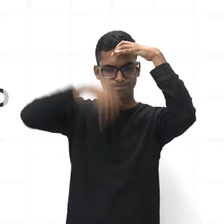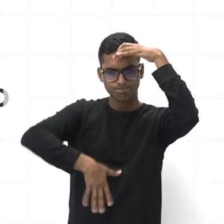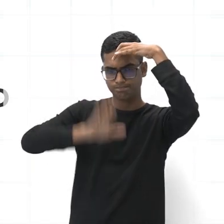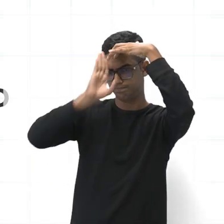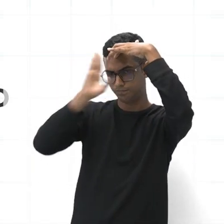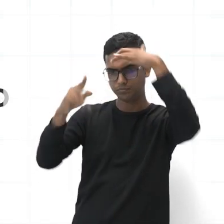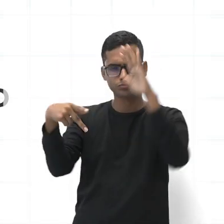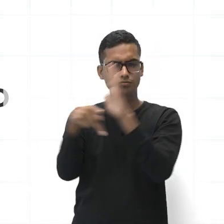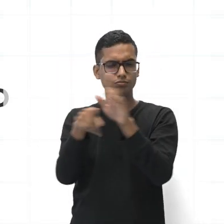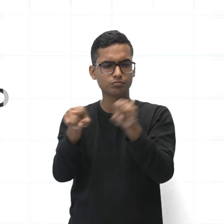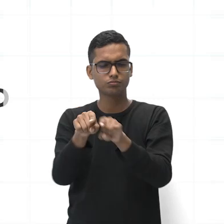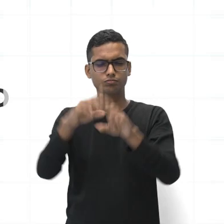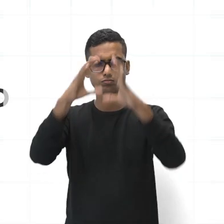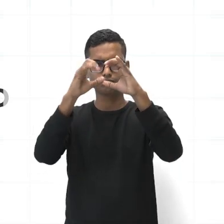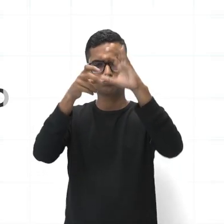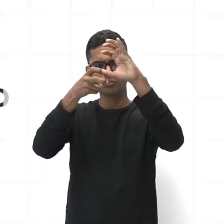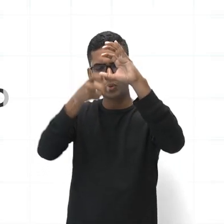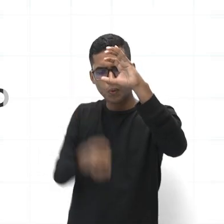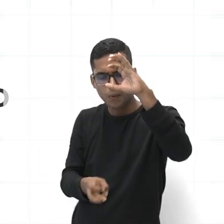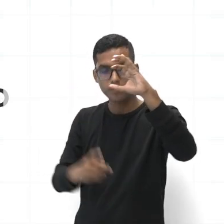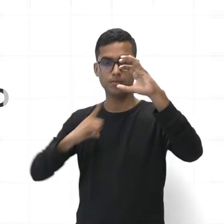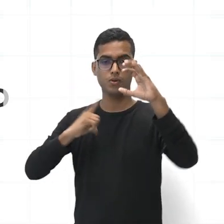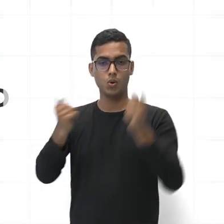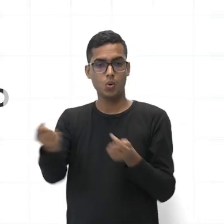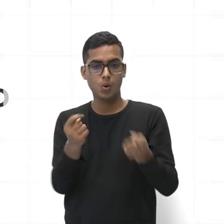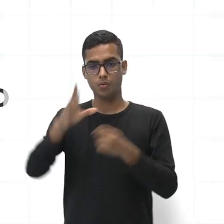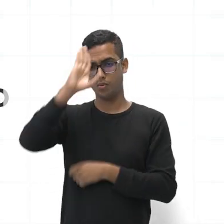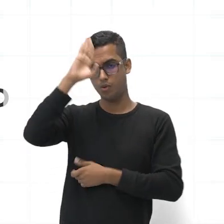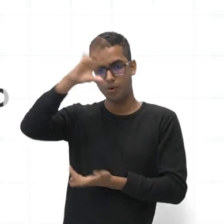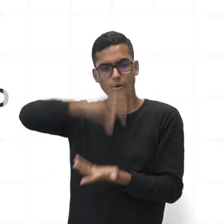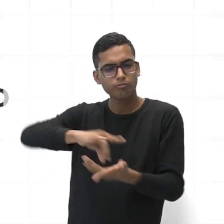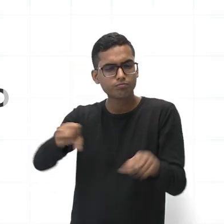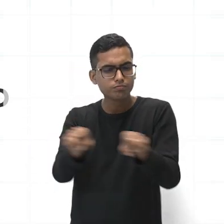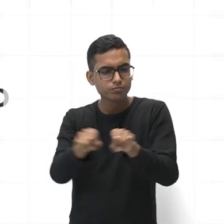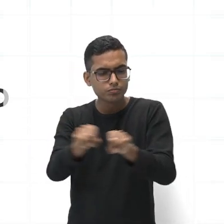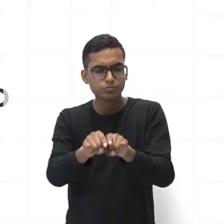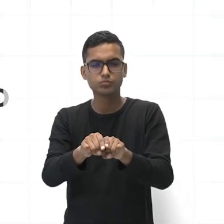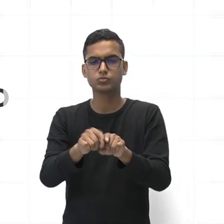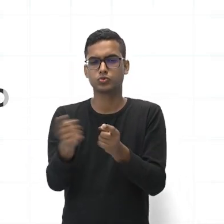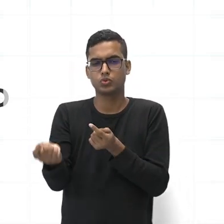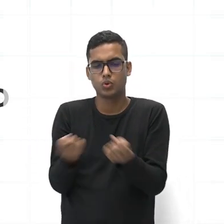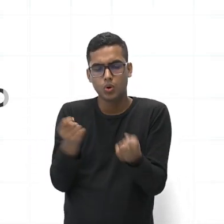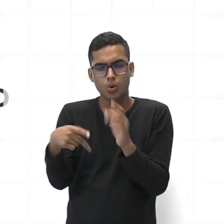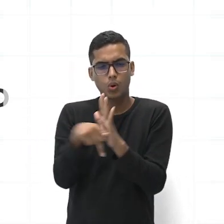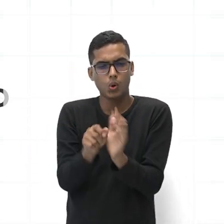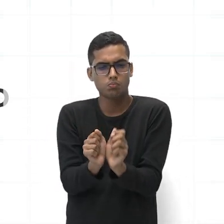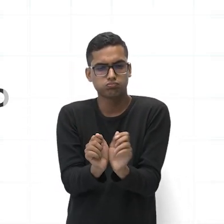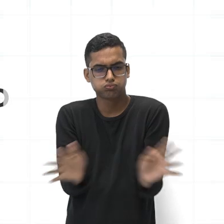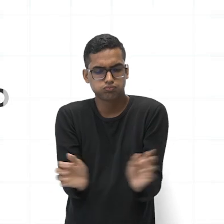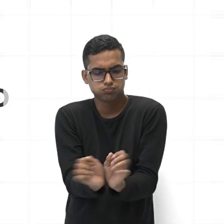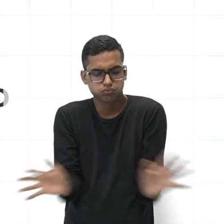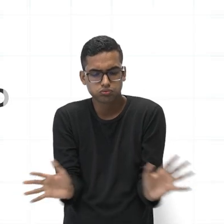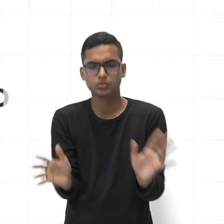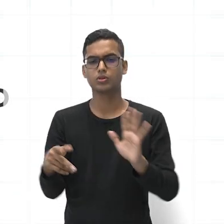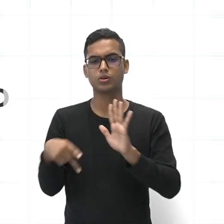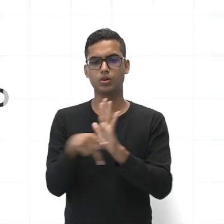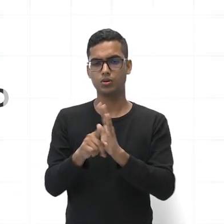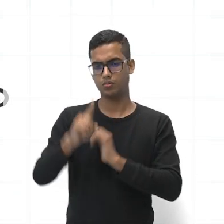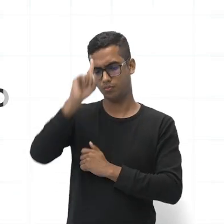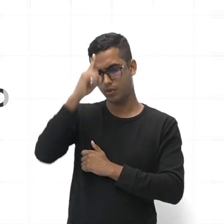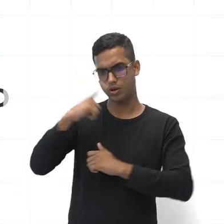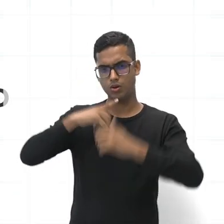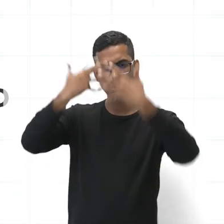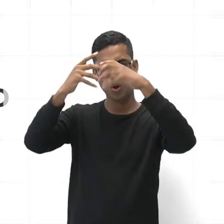espinhal ou espinal, é o principal regulador do sistema locomotor. Ele envia esses sinais para os